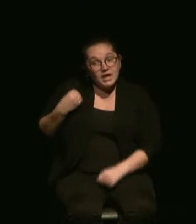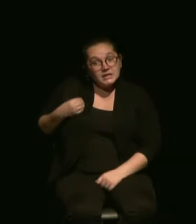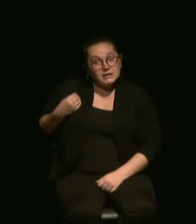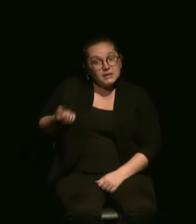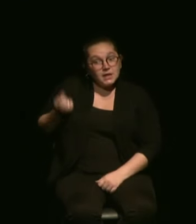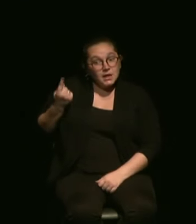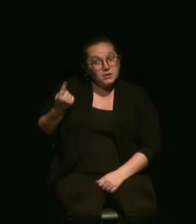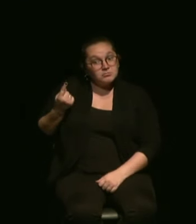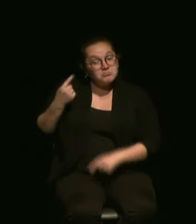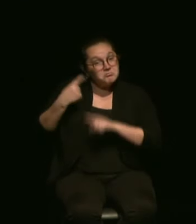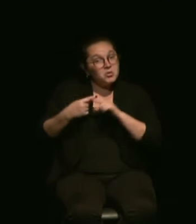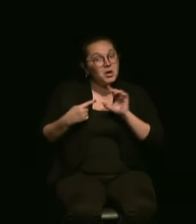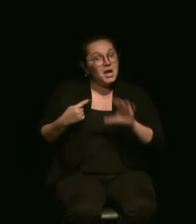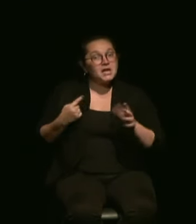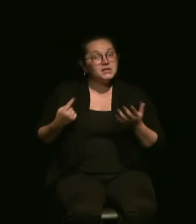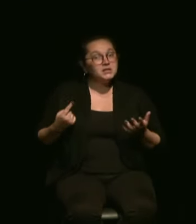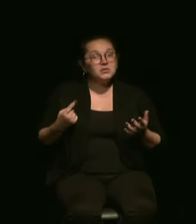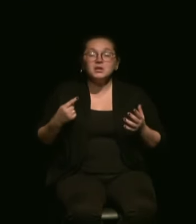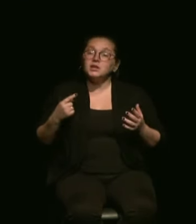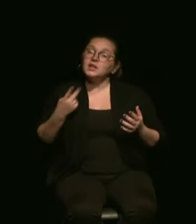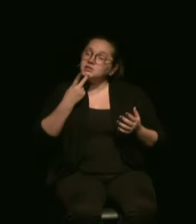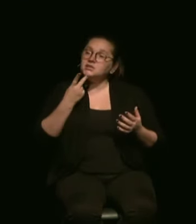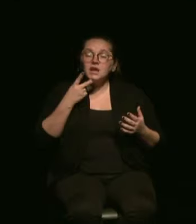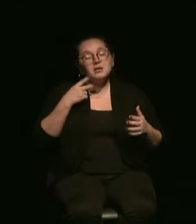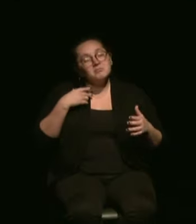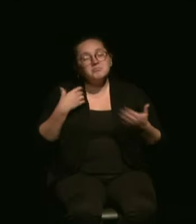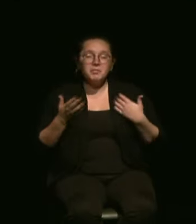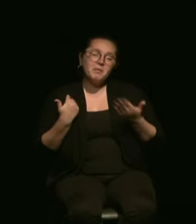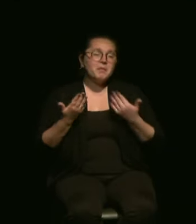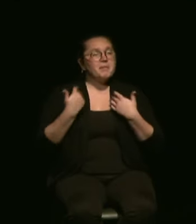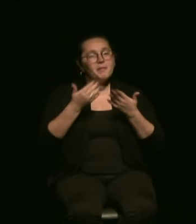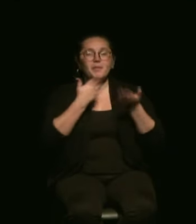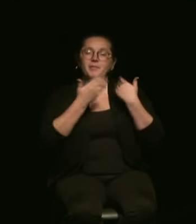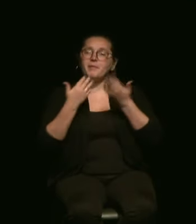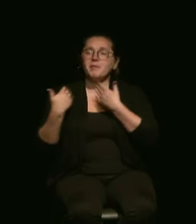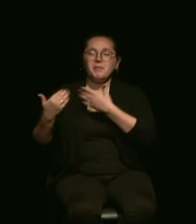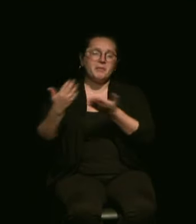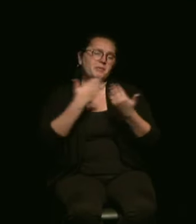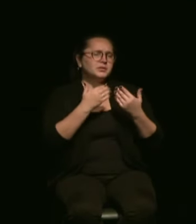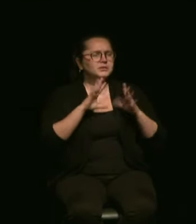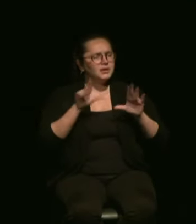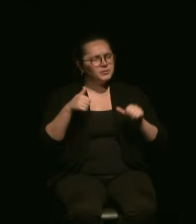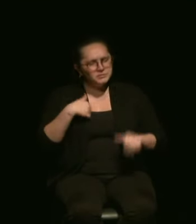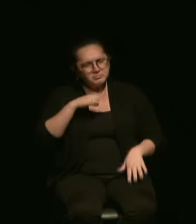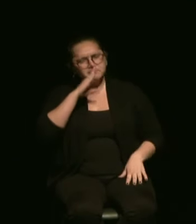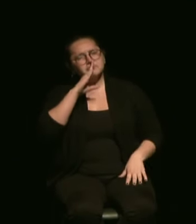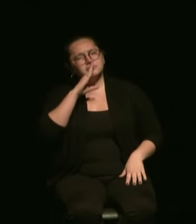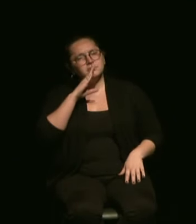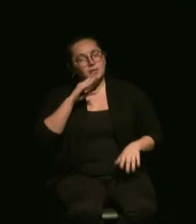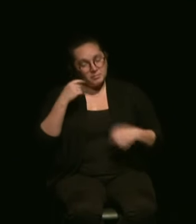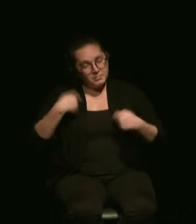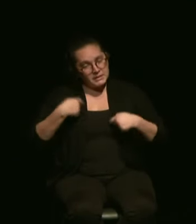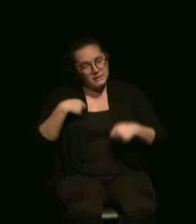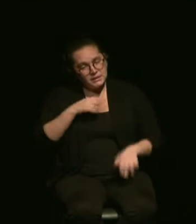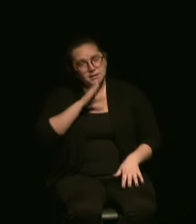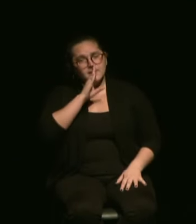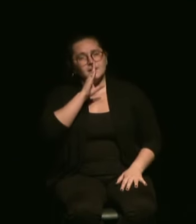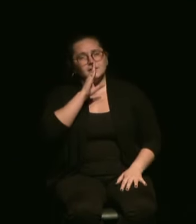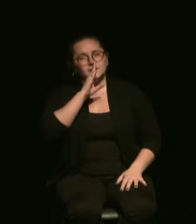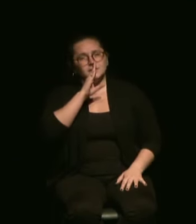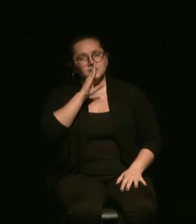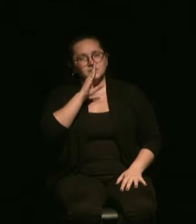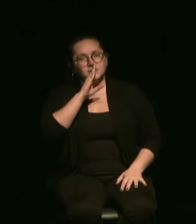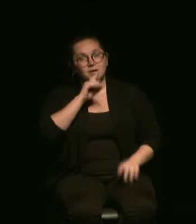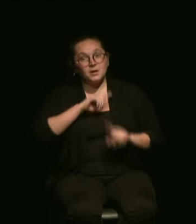isso. Tá falando, falando, falando, falando, é a tua televisão que fica ligada o tempo todo. De repente fica em silêncio. É só aí